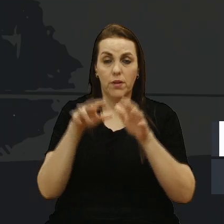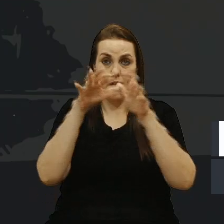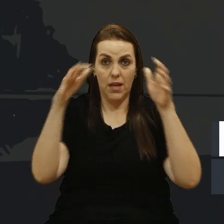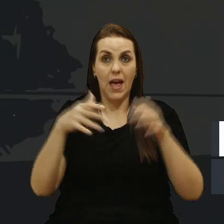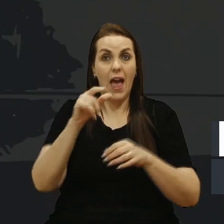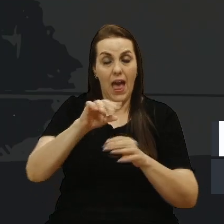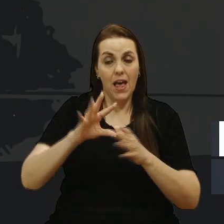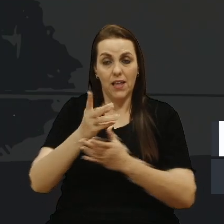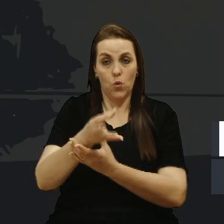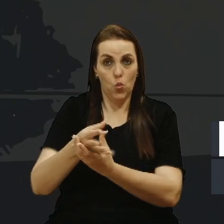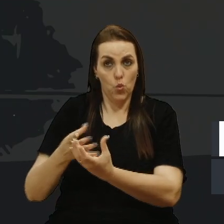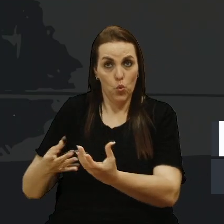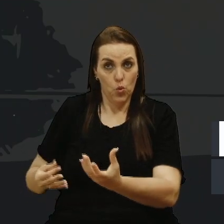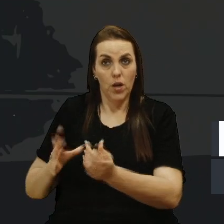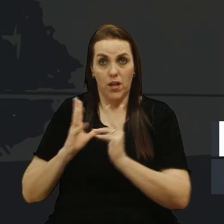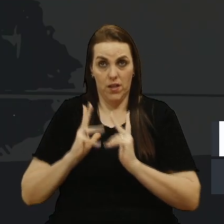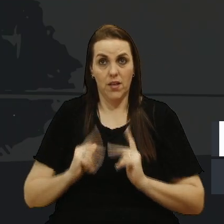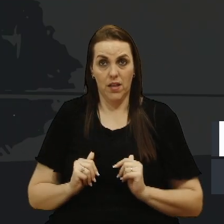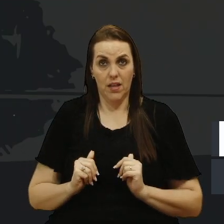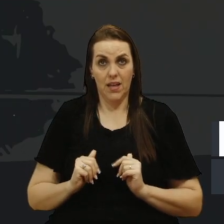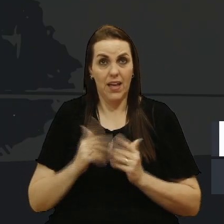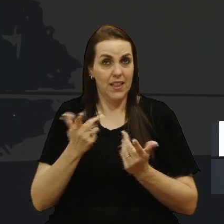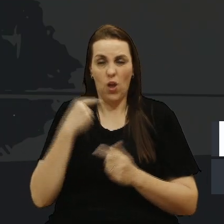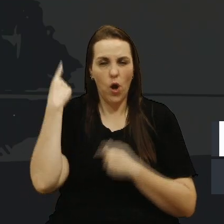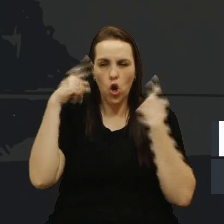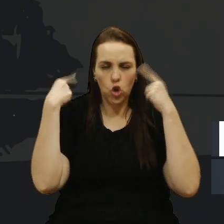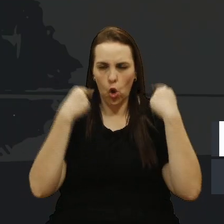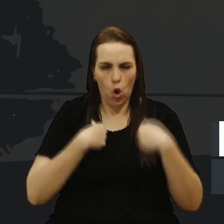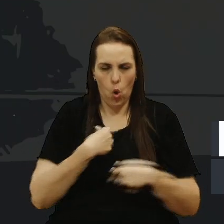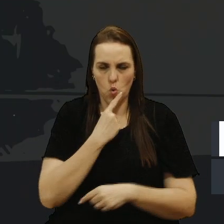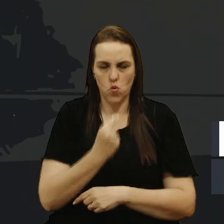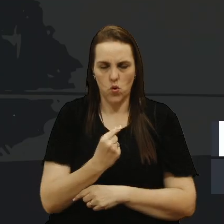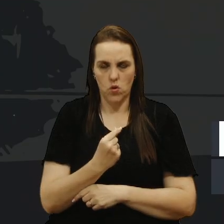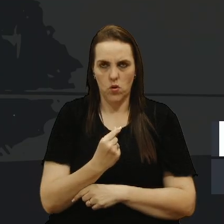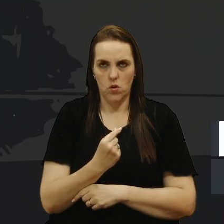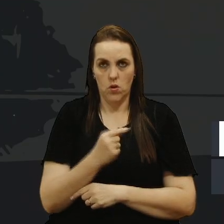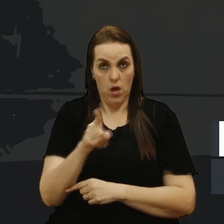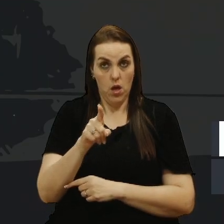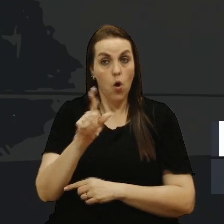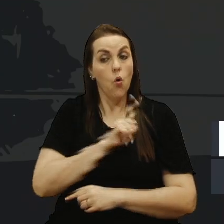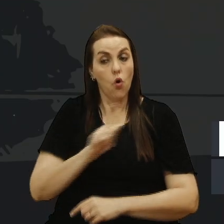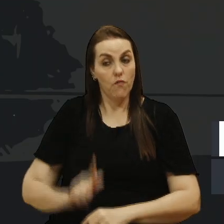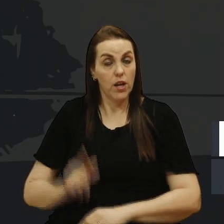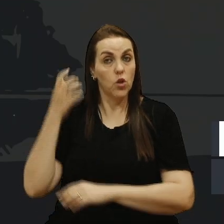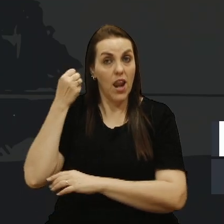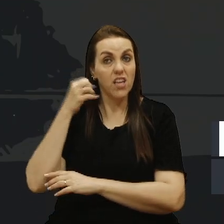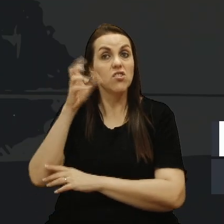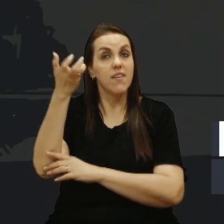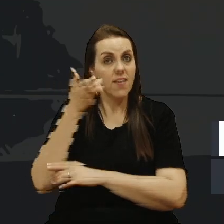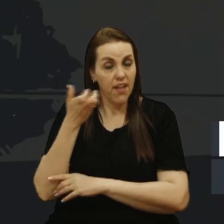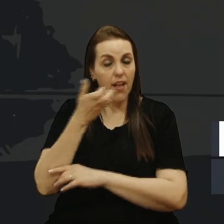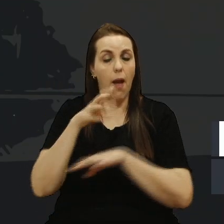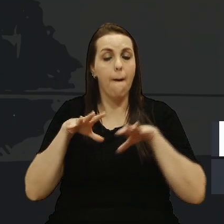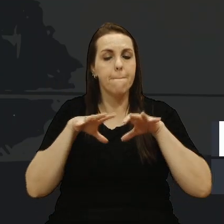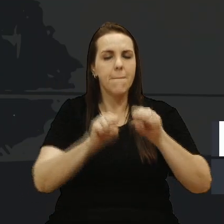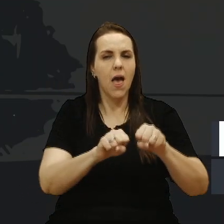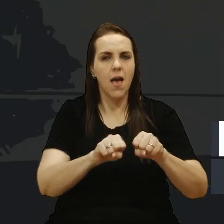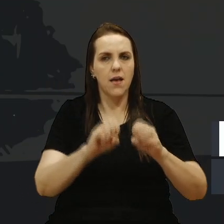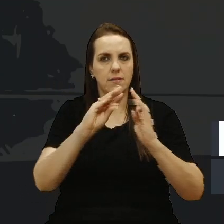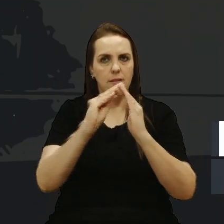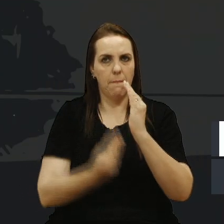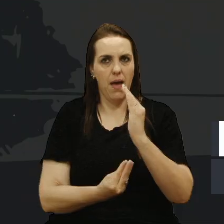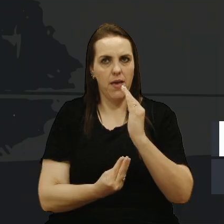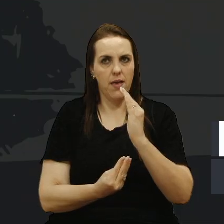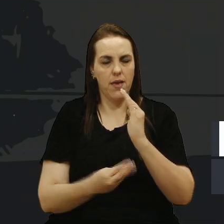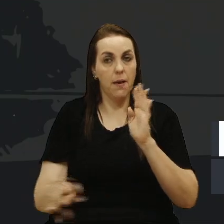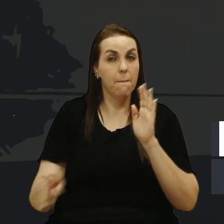no saneamento. Então o João Eis não está enlouquecendo. Sim, o governador quer botar a mão no SAMAI, no maior patrimônio que